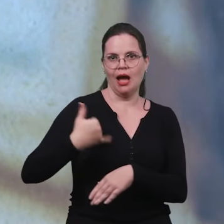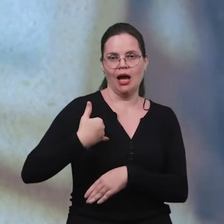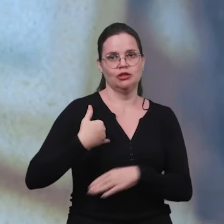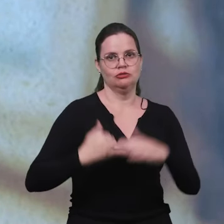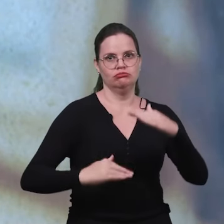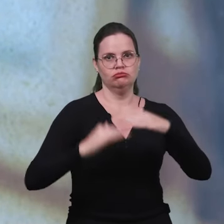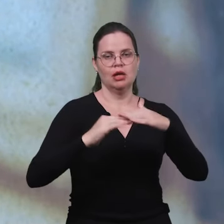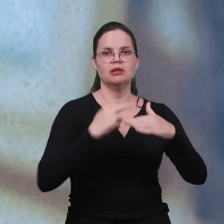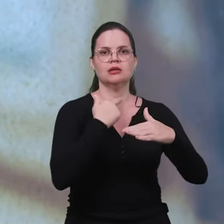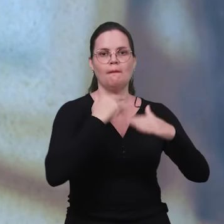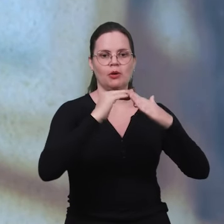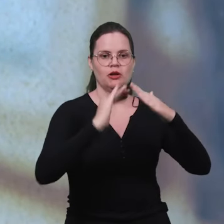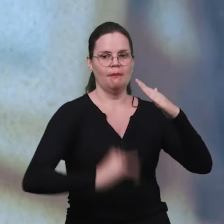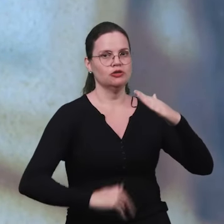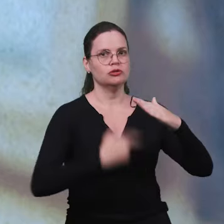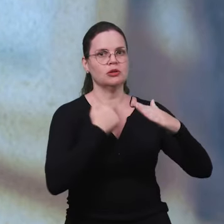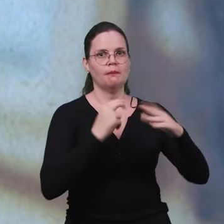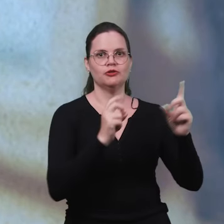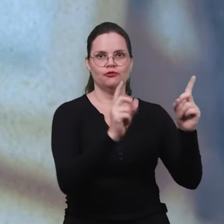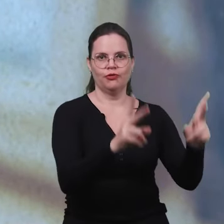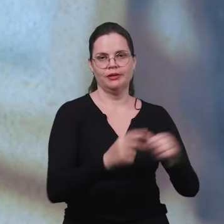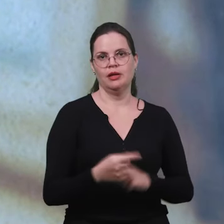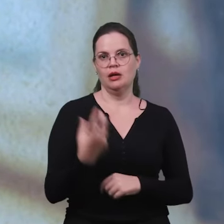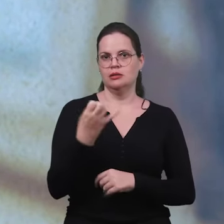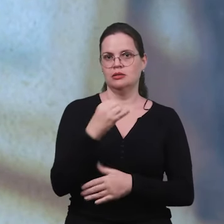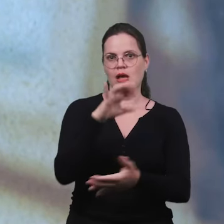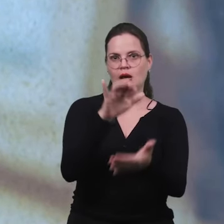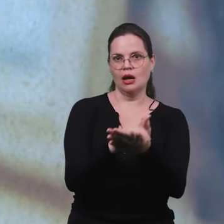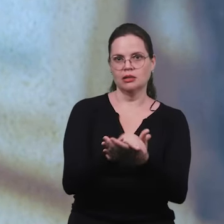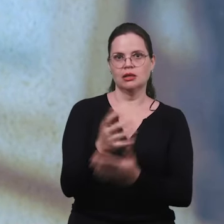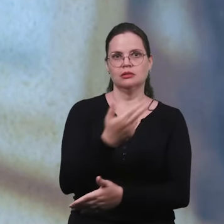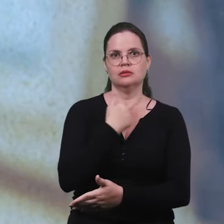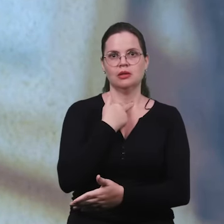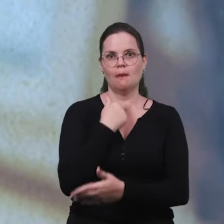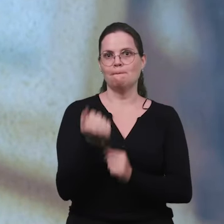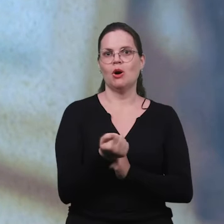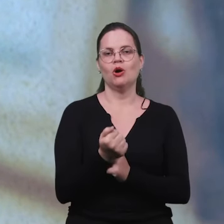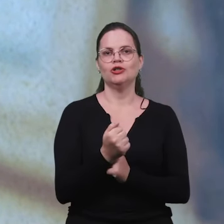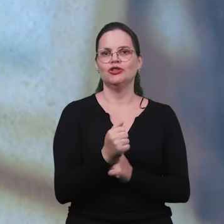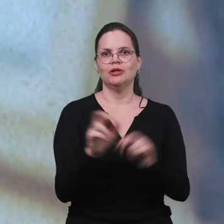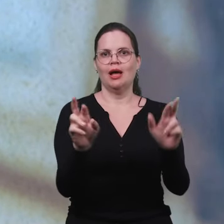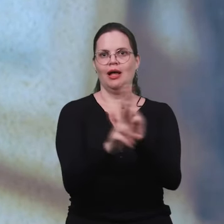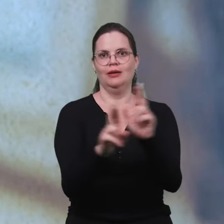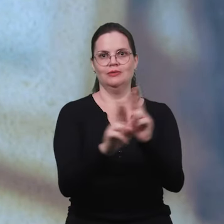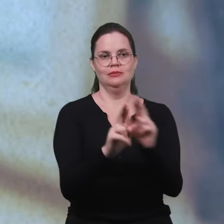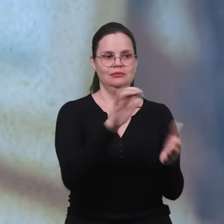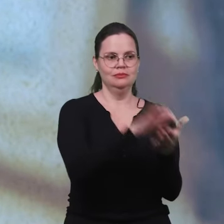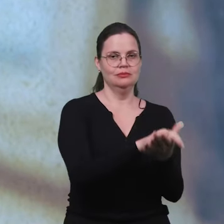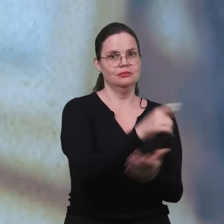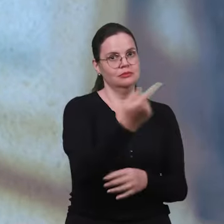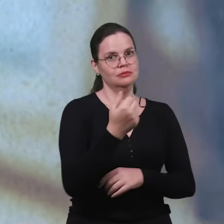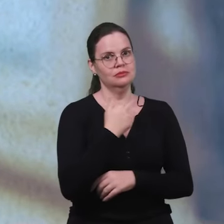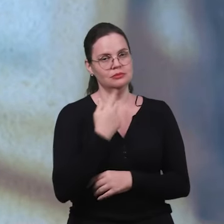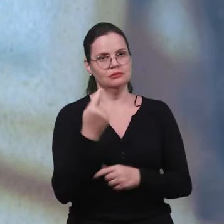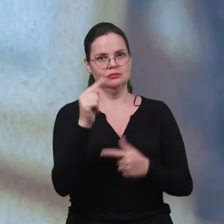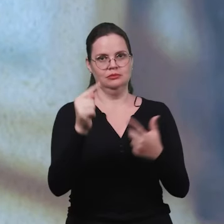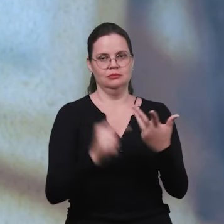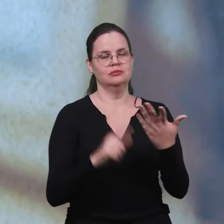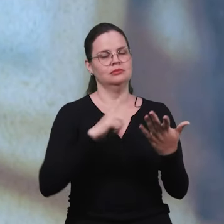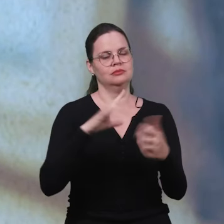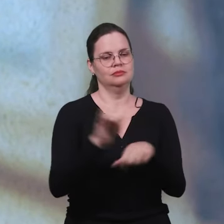ser vendido, né, para que em caso de casamento aquele bem não se comunique com o cônjuge. Então existem